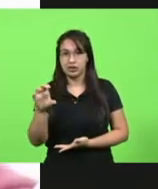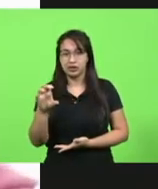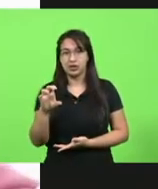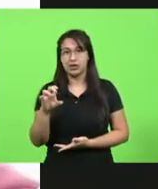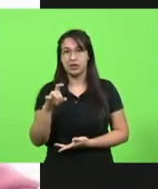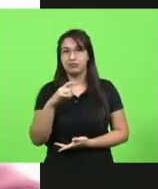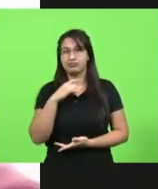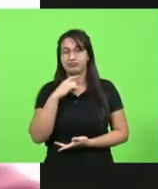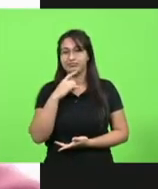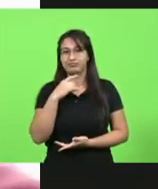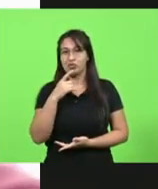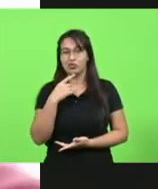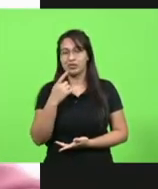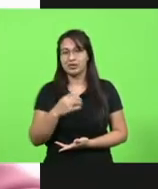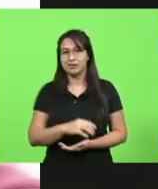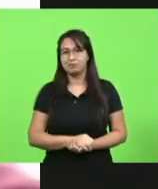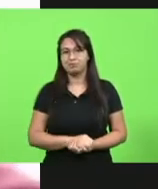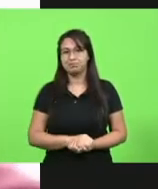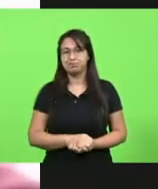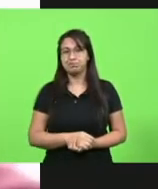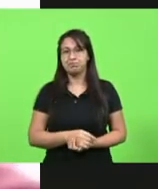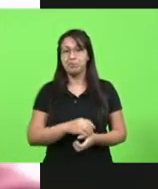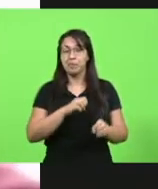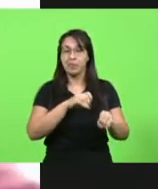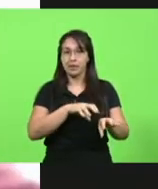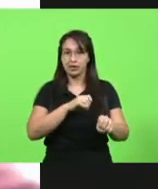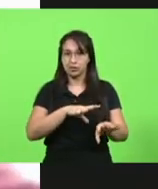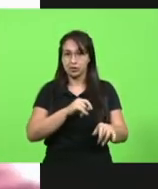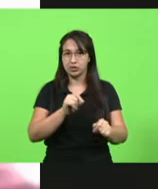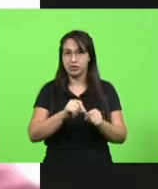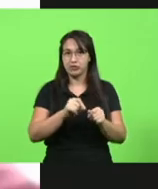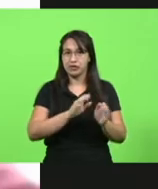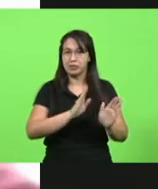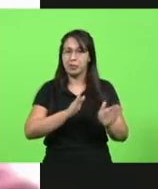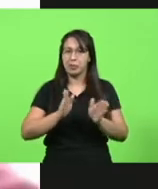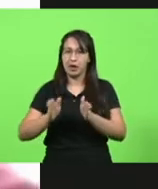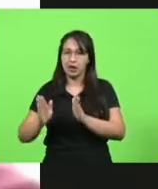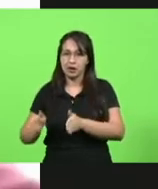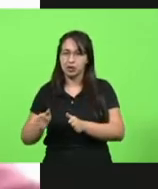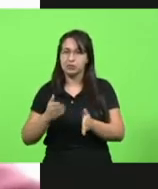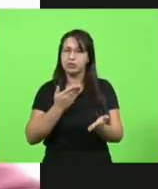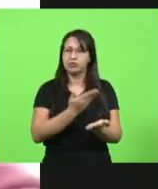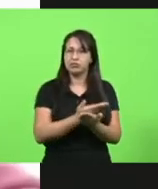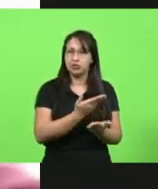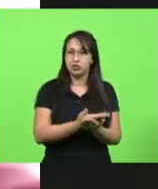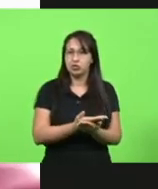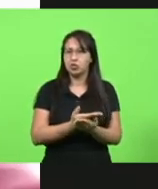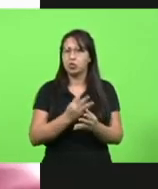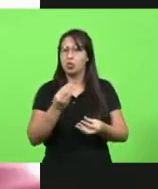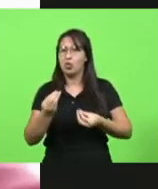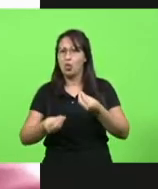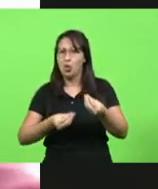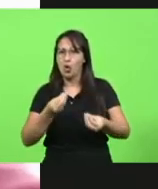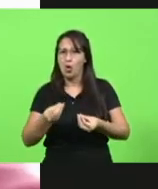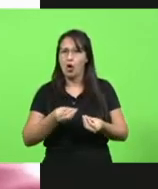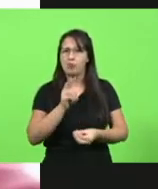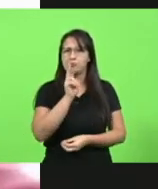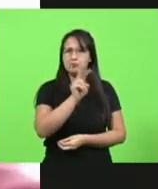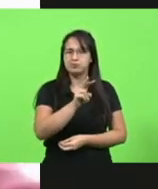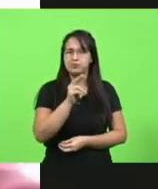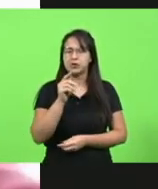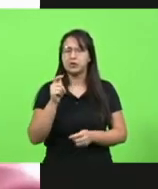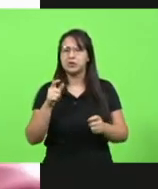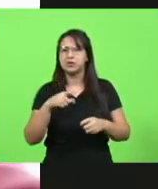necessidade. Assim como na educação foi feito um planejamento, um estudo de acordo com a realidade, é dessa forma que a gente gostaria